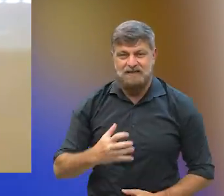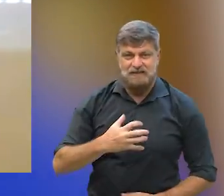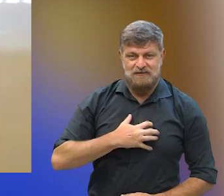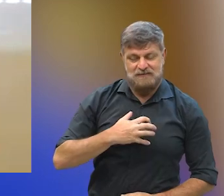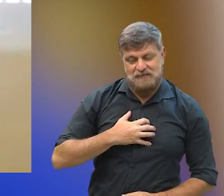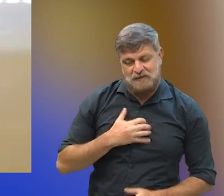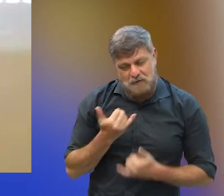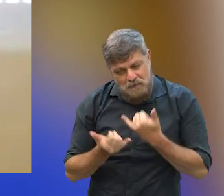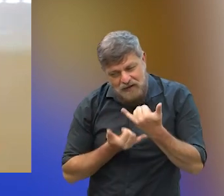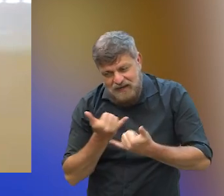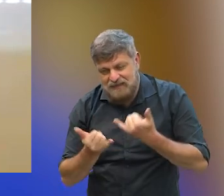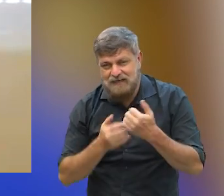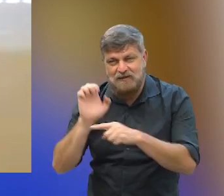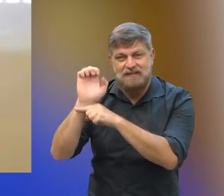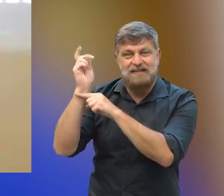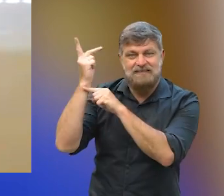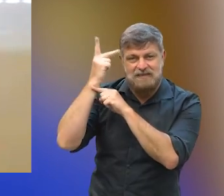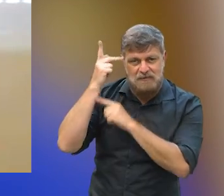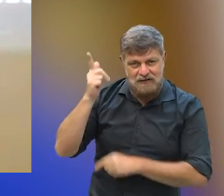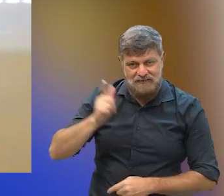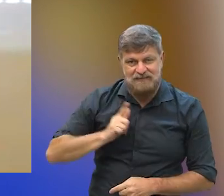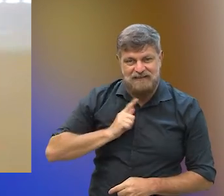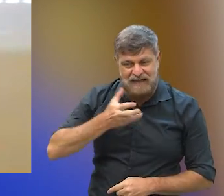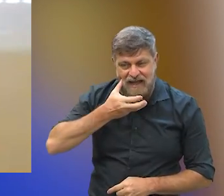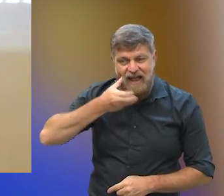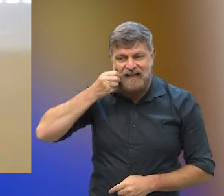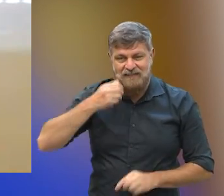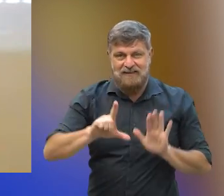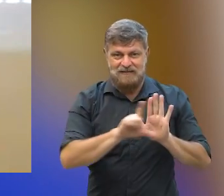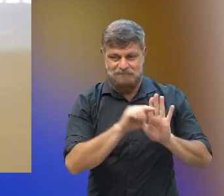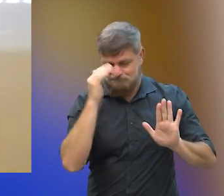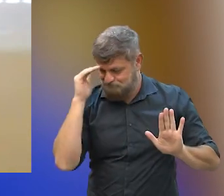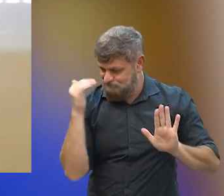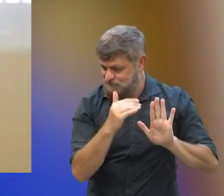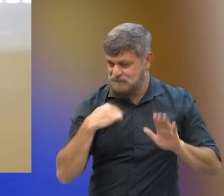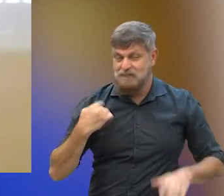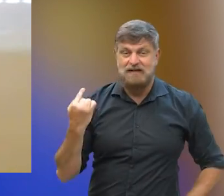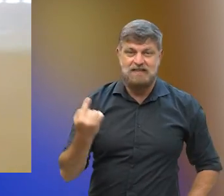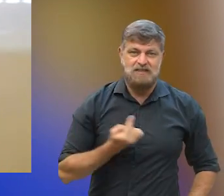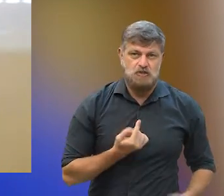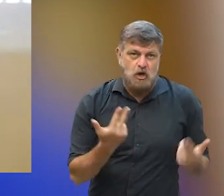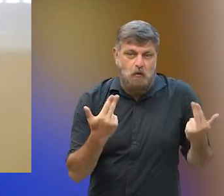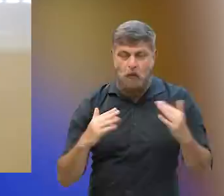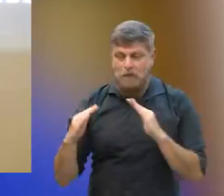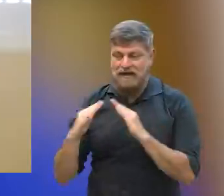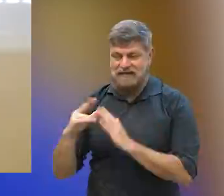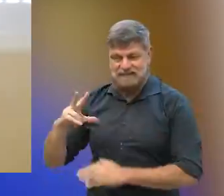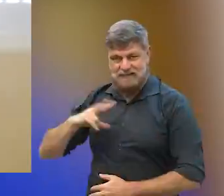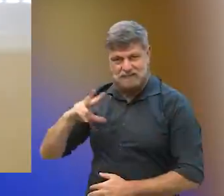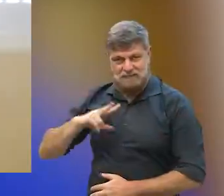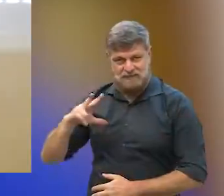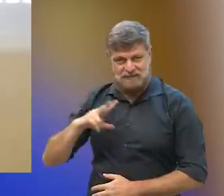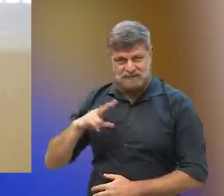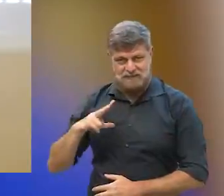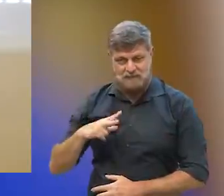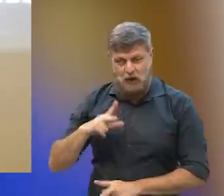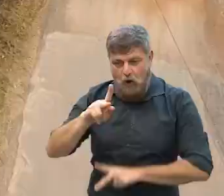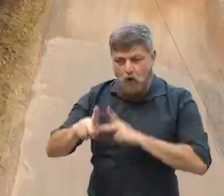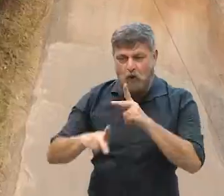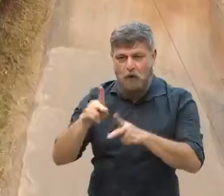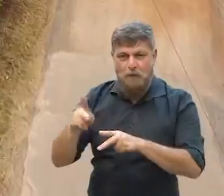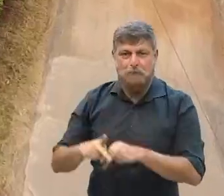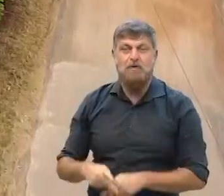meio que brincando, que o estado de São Paulo tem a sua reserva legal, se a gente fosse uma grande propriedade, né, única de todo o povo